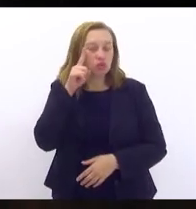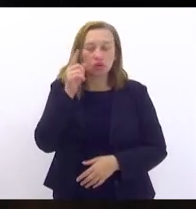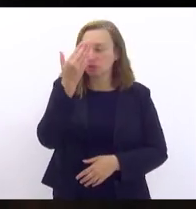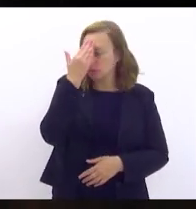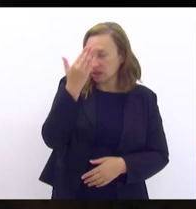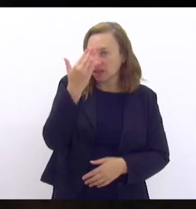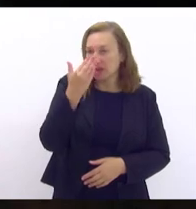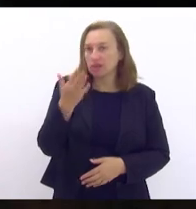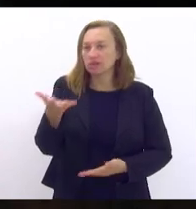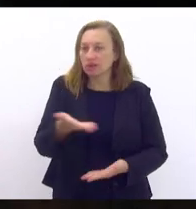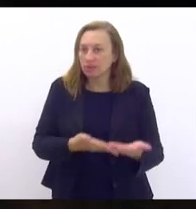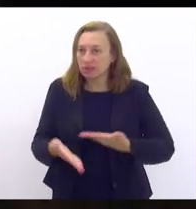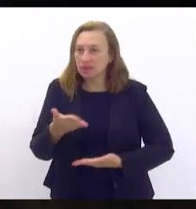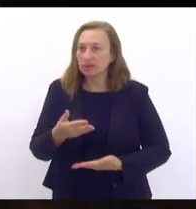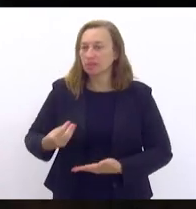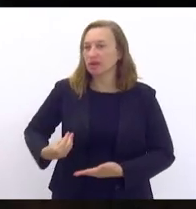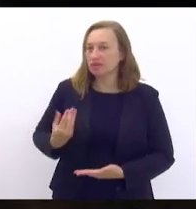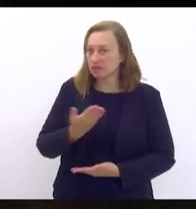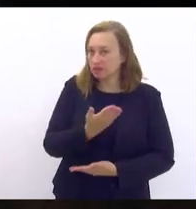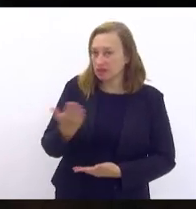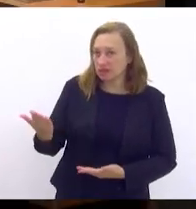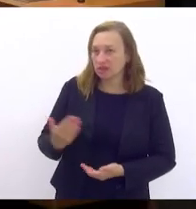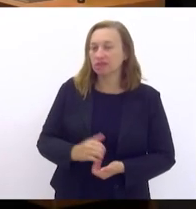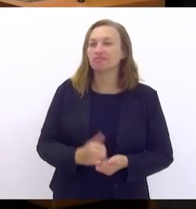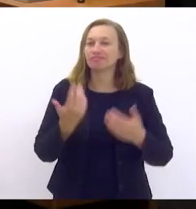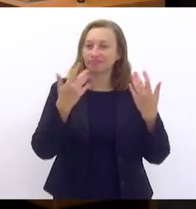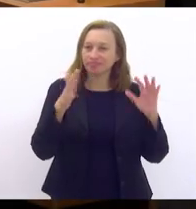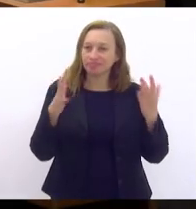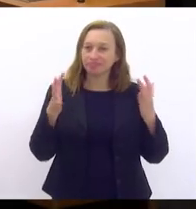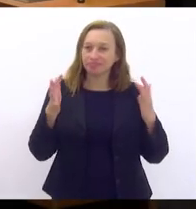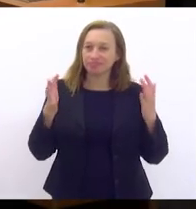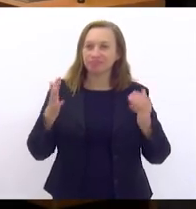obrigado aí pela participação e pela presença de todos